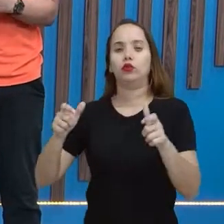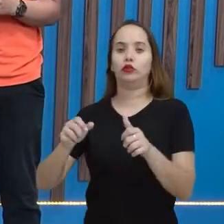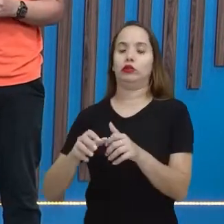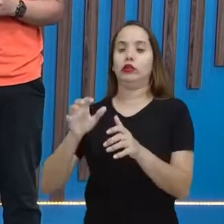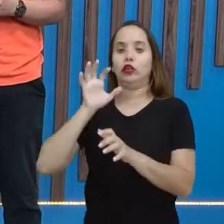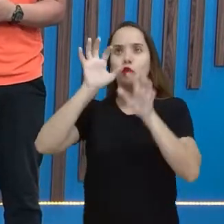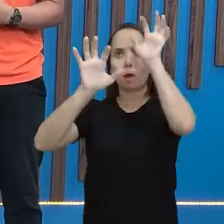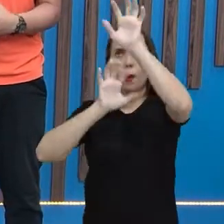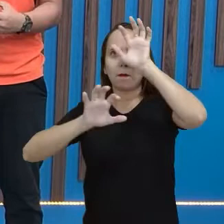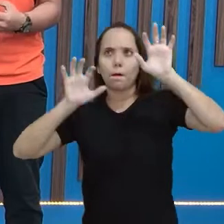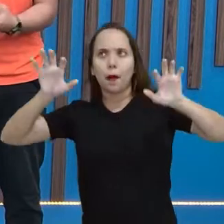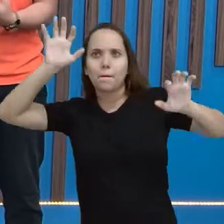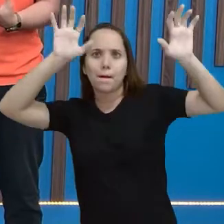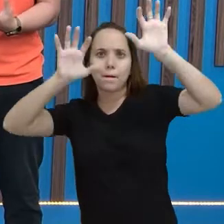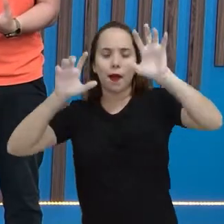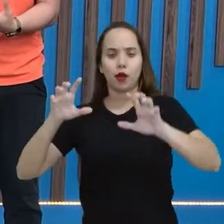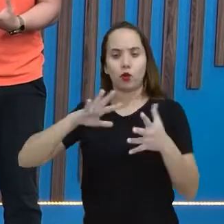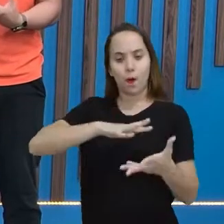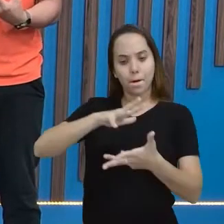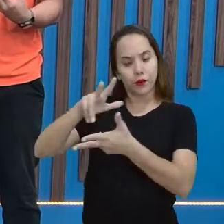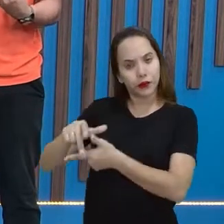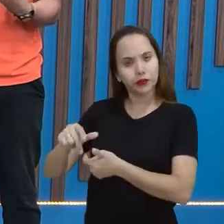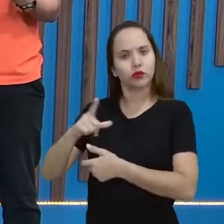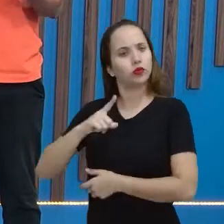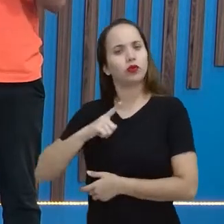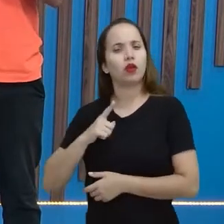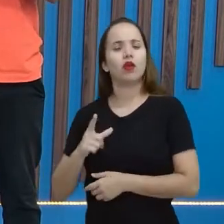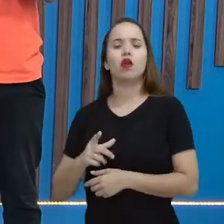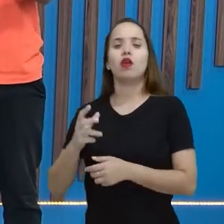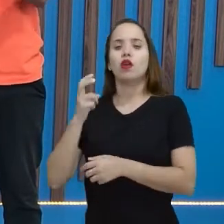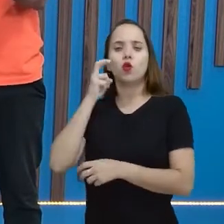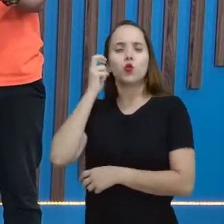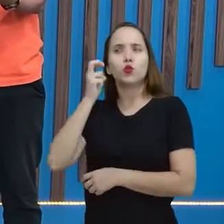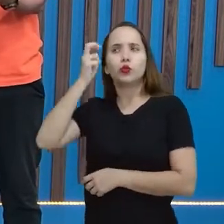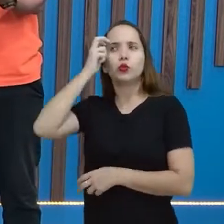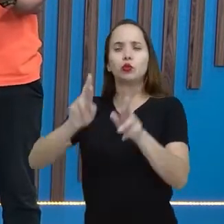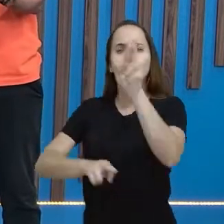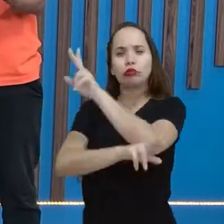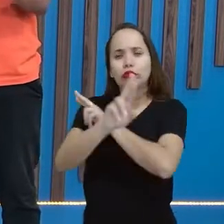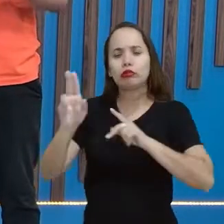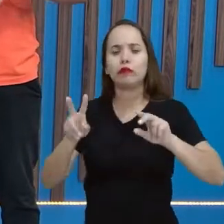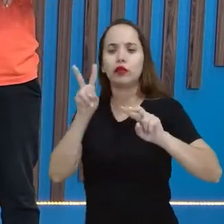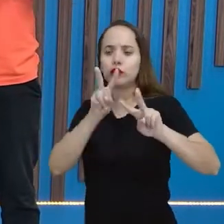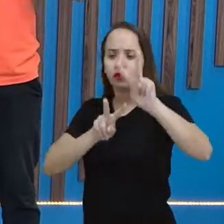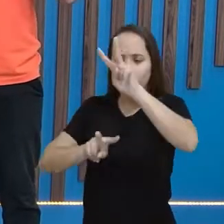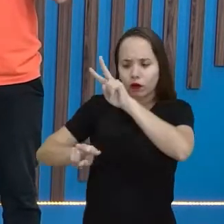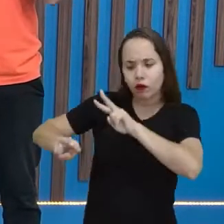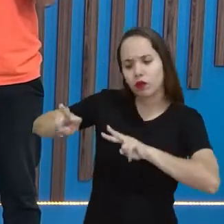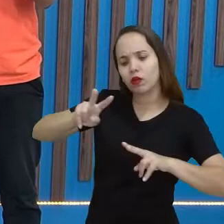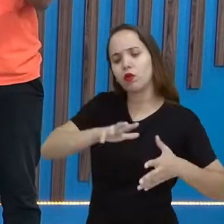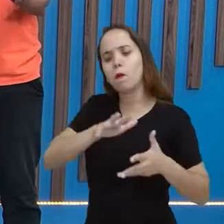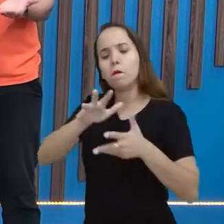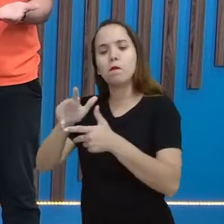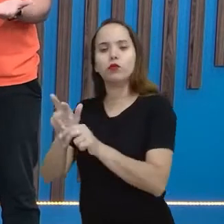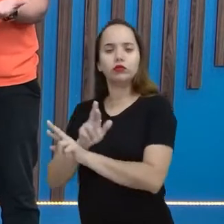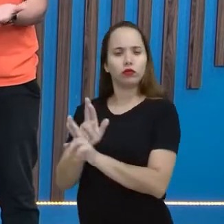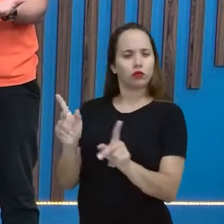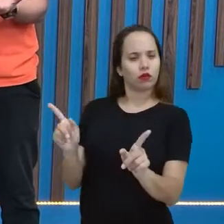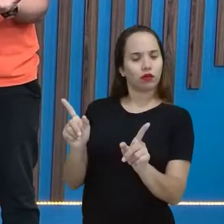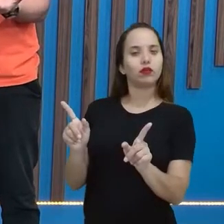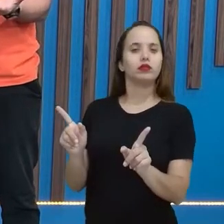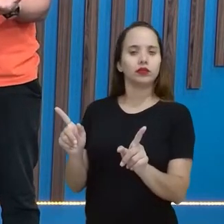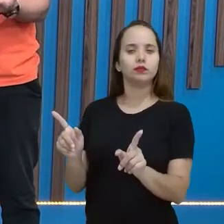países. Então, essas diferentes culturas vão ter diferentes formas de enxergar o mundo, então, de enxergar as próprias manifestações do